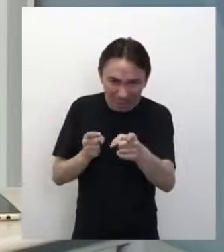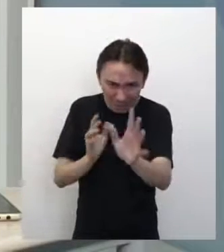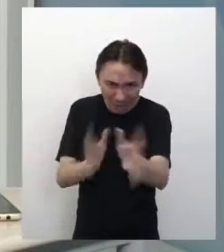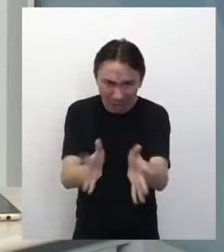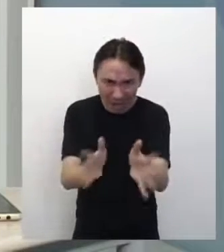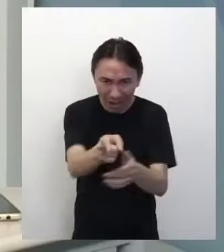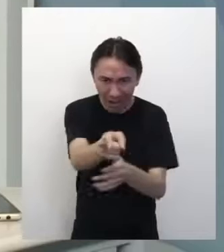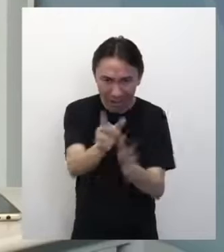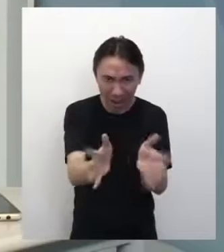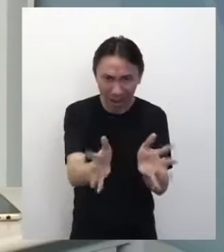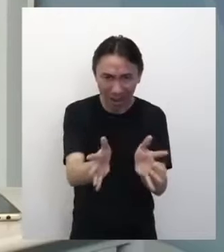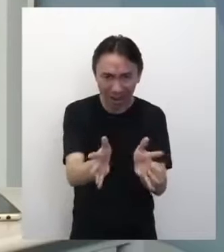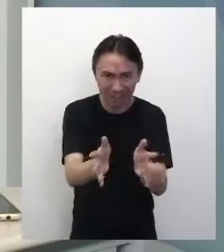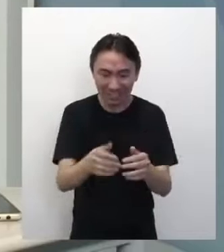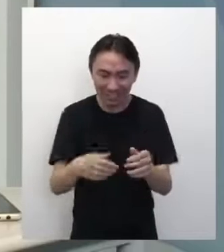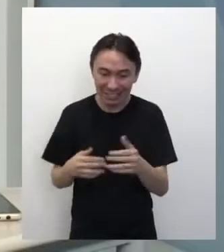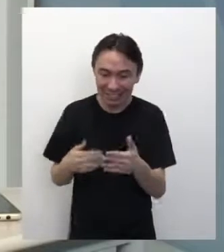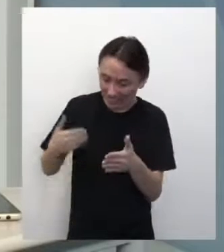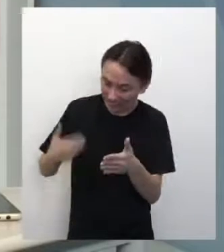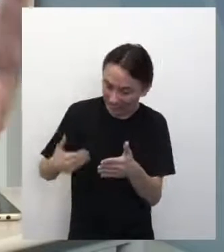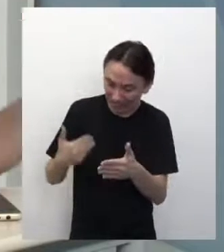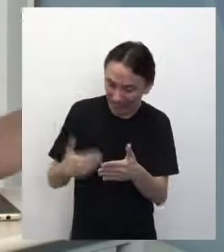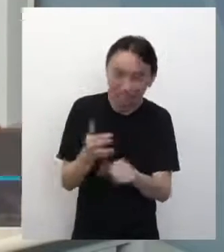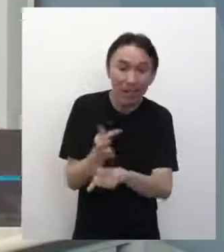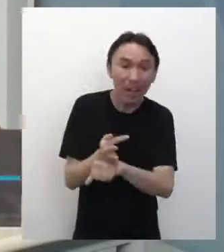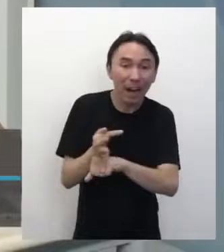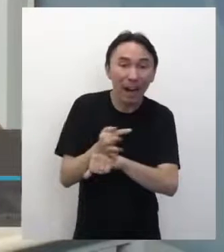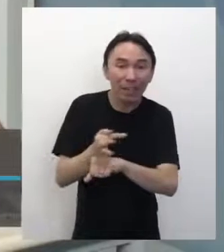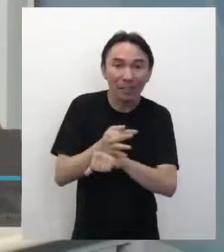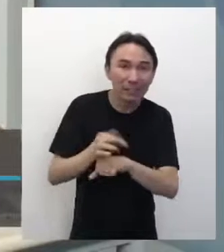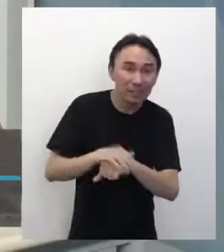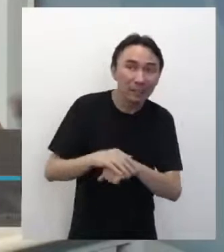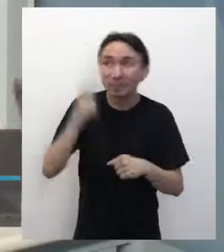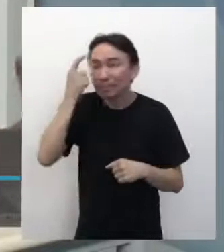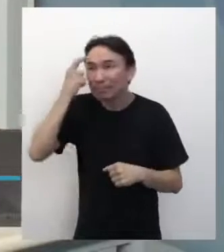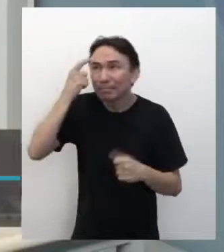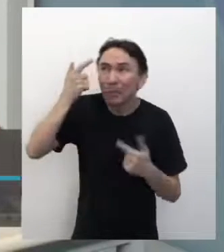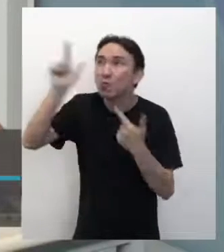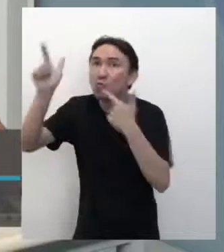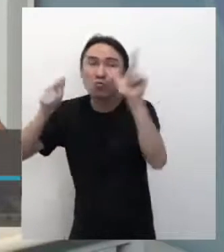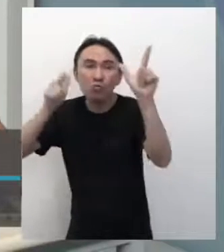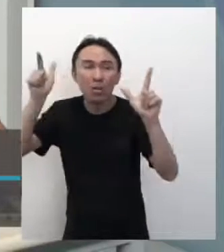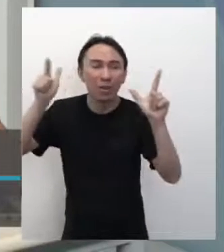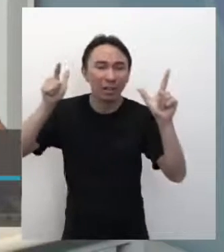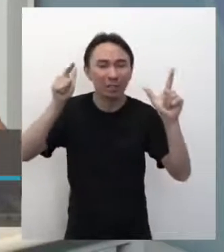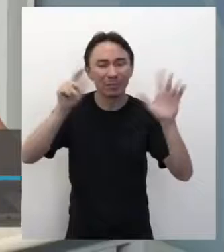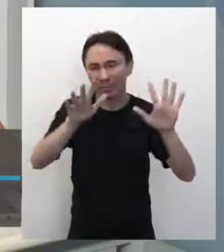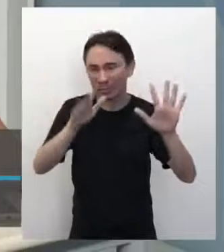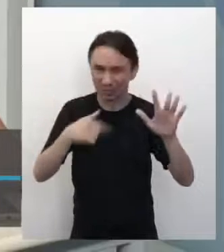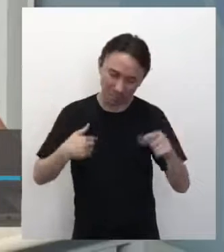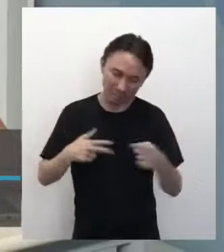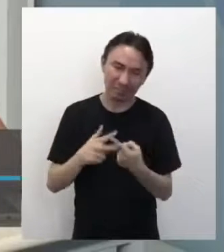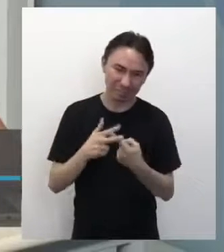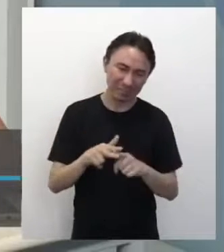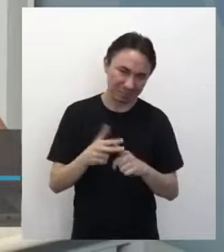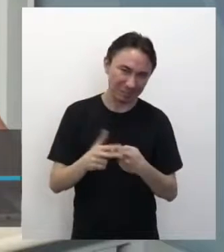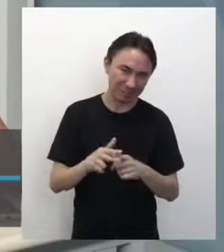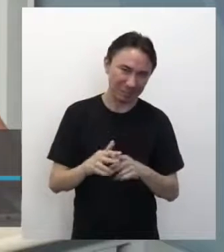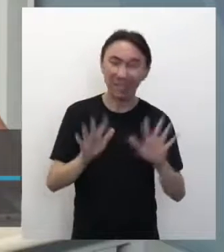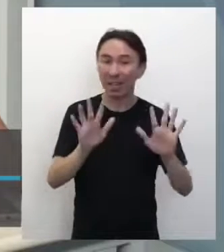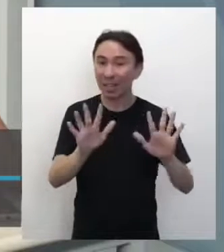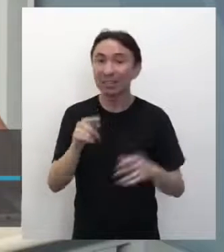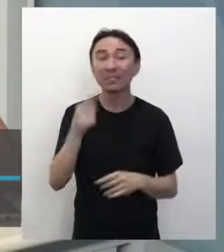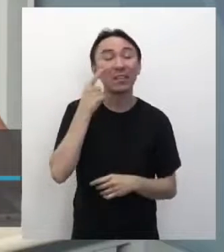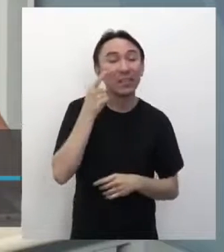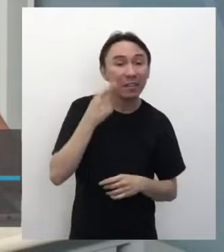chegando perto das férias? Vocês já estão com a cabeça desse tamanho, assim? Então eu vou corrigir isso, tá? Mas com certeza algum de vocês vai olhar